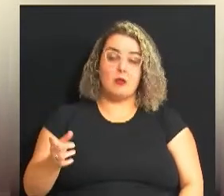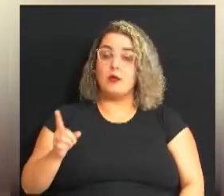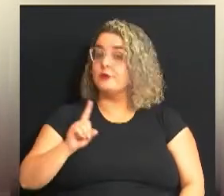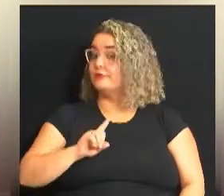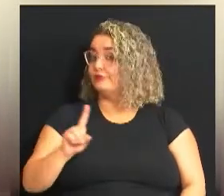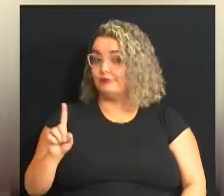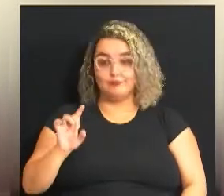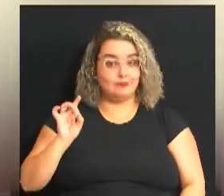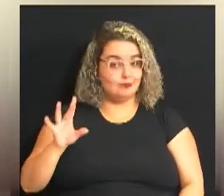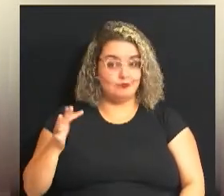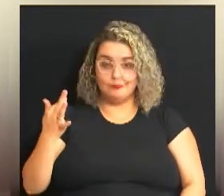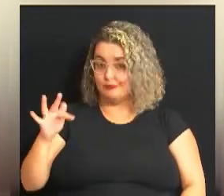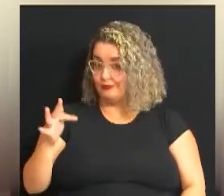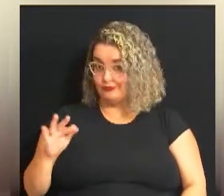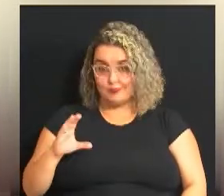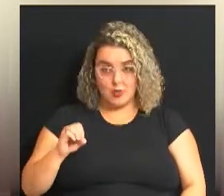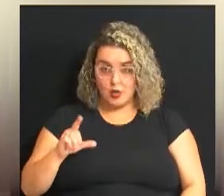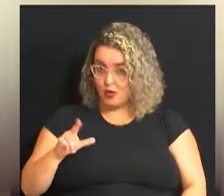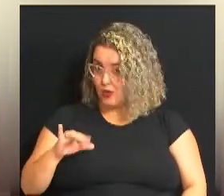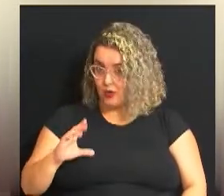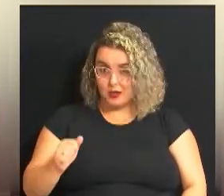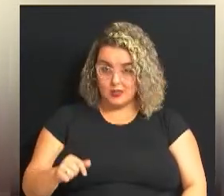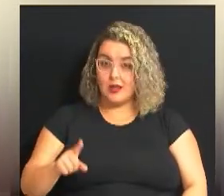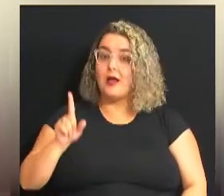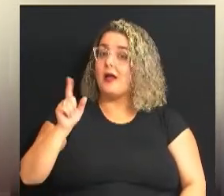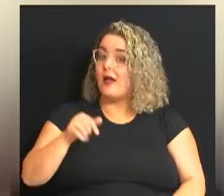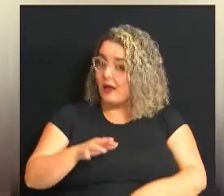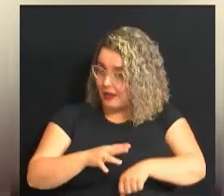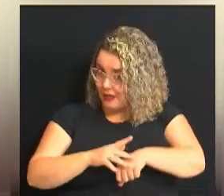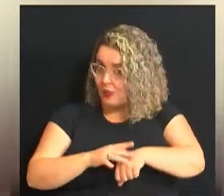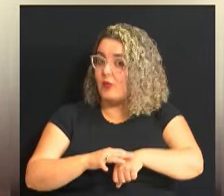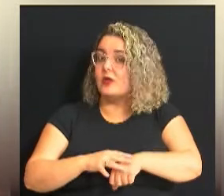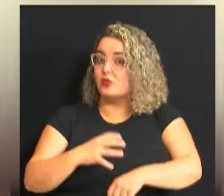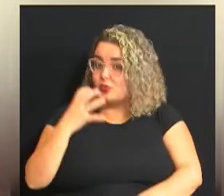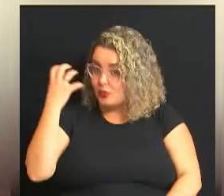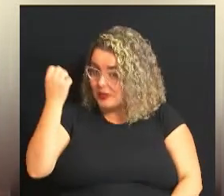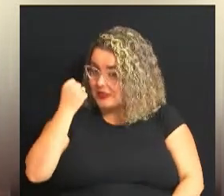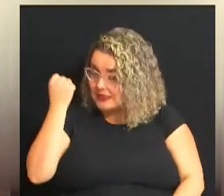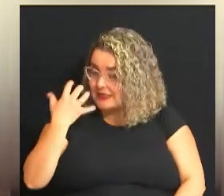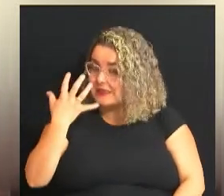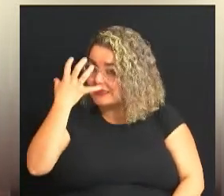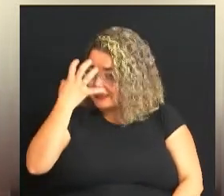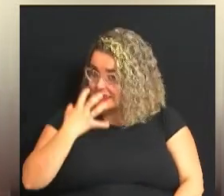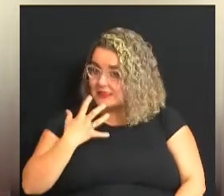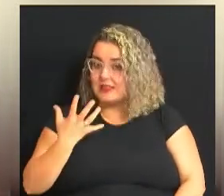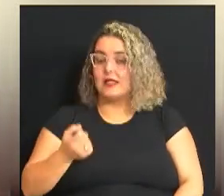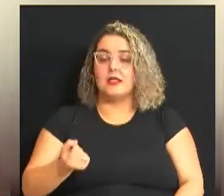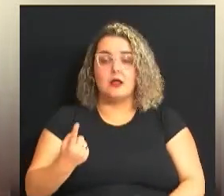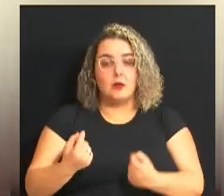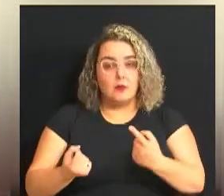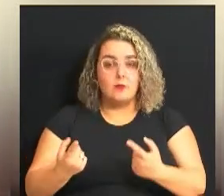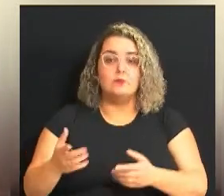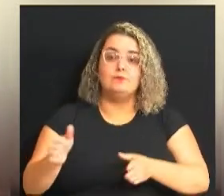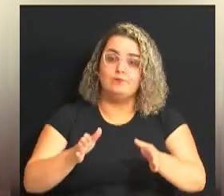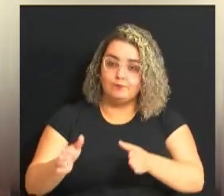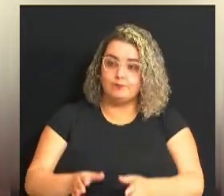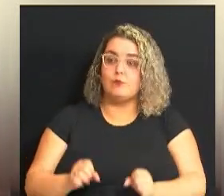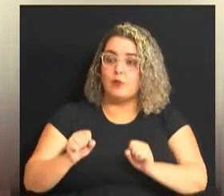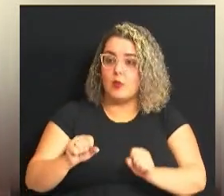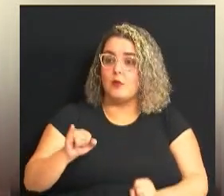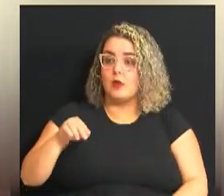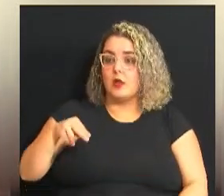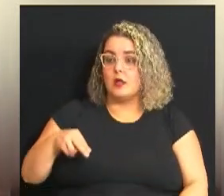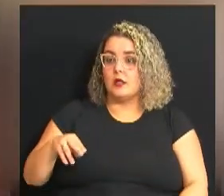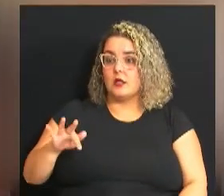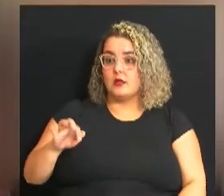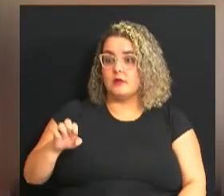uma dor, uma cólica. É uma doença séria que, em alguns casos, pode causar a infertilidade